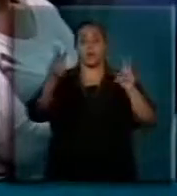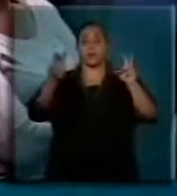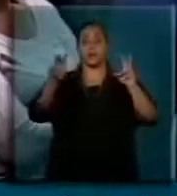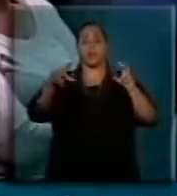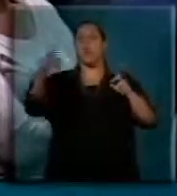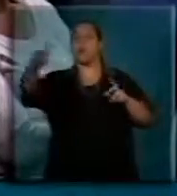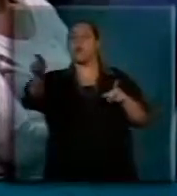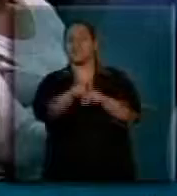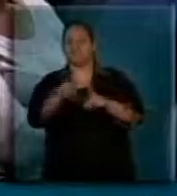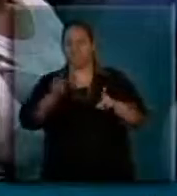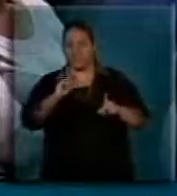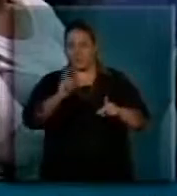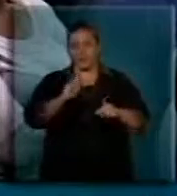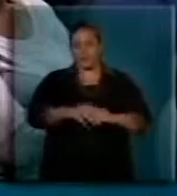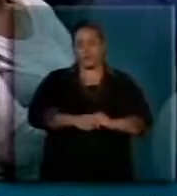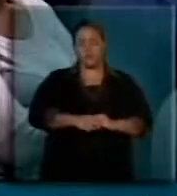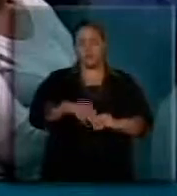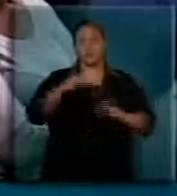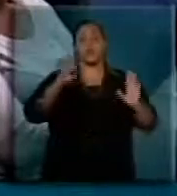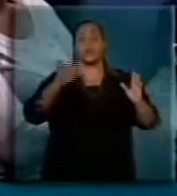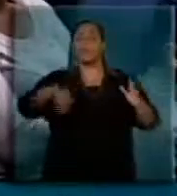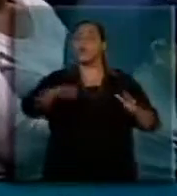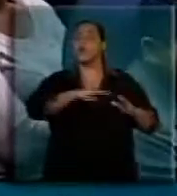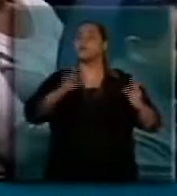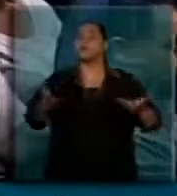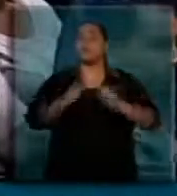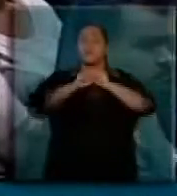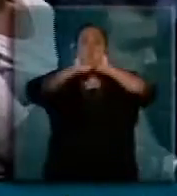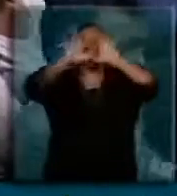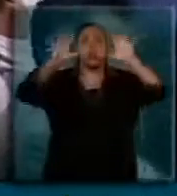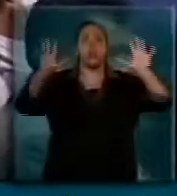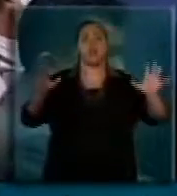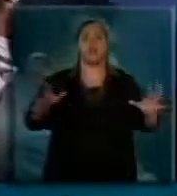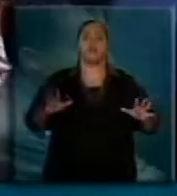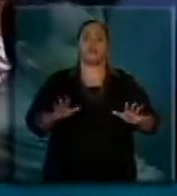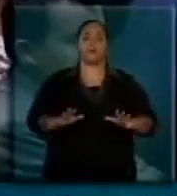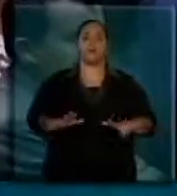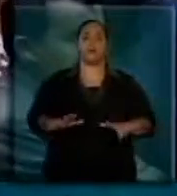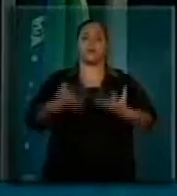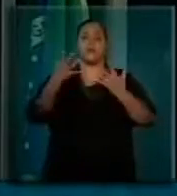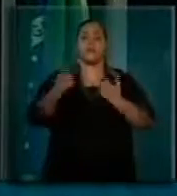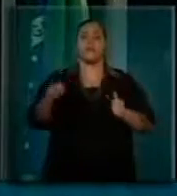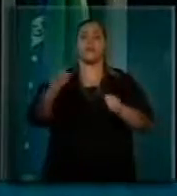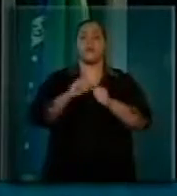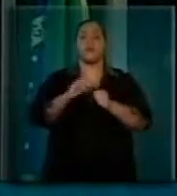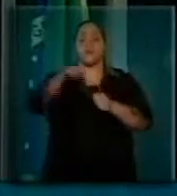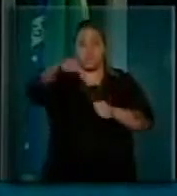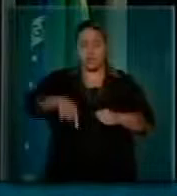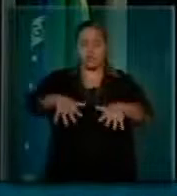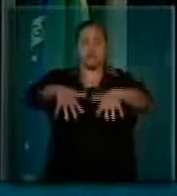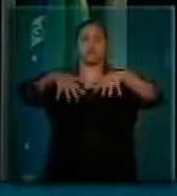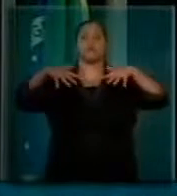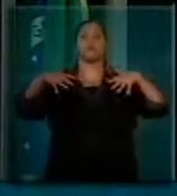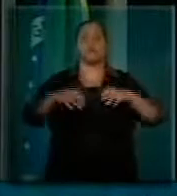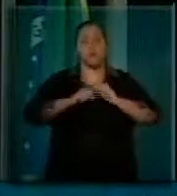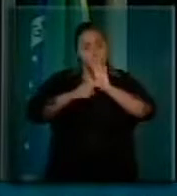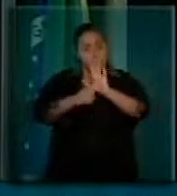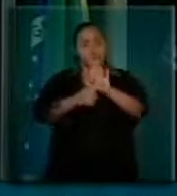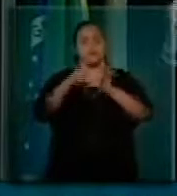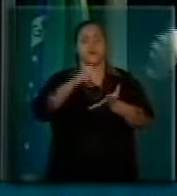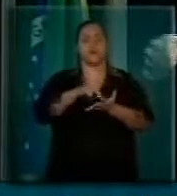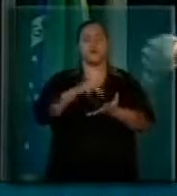outro. Nós queremos a mais absoluta transparência e vamos fazê-la aqui em plenário.